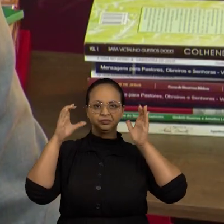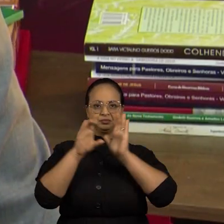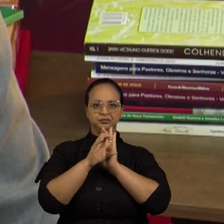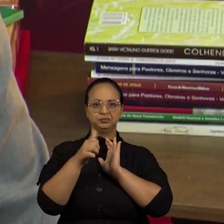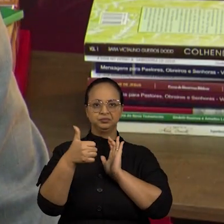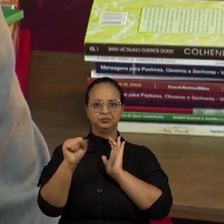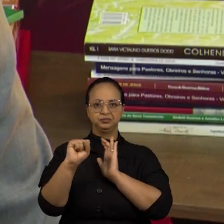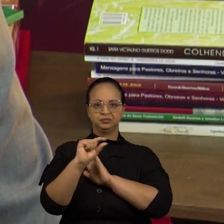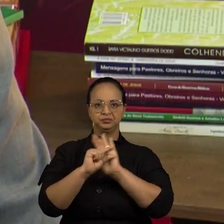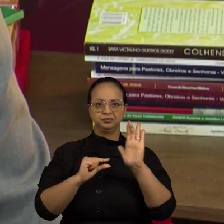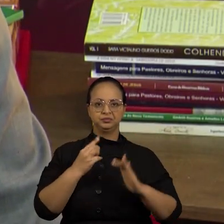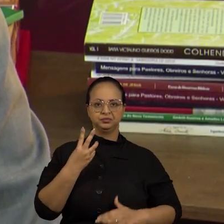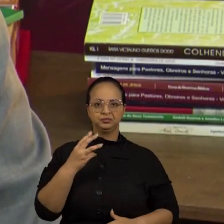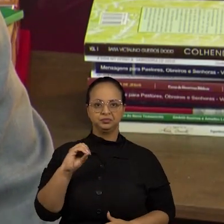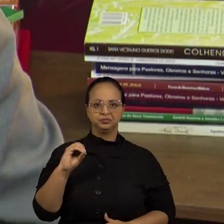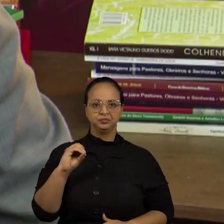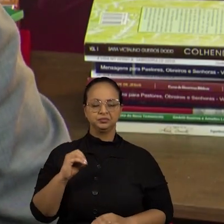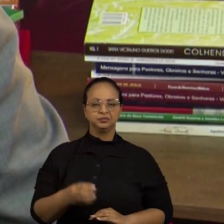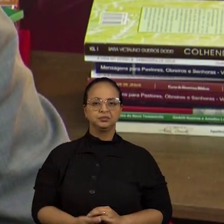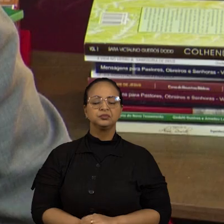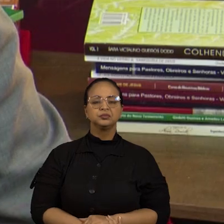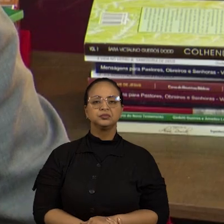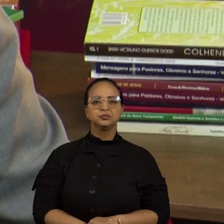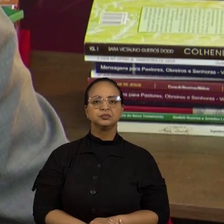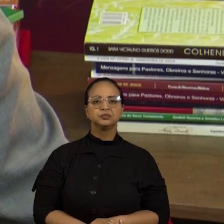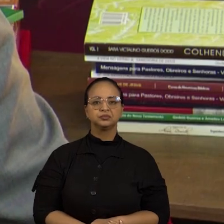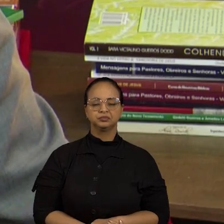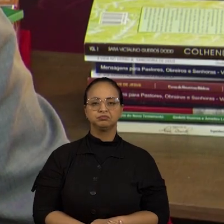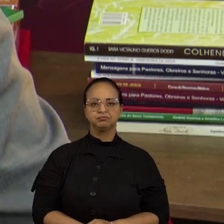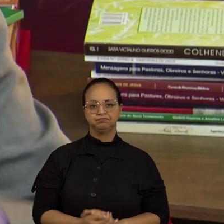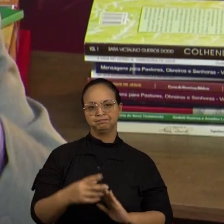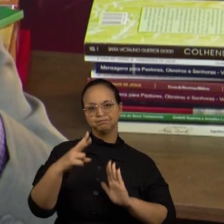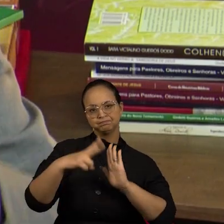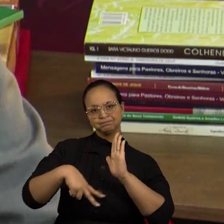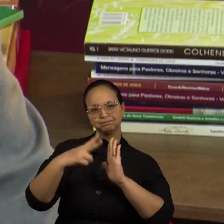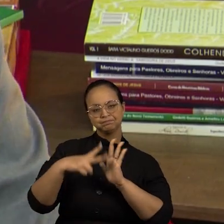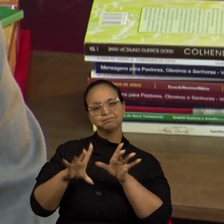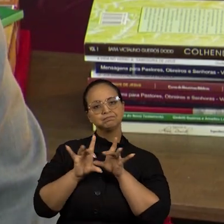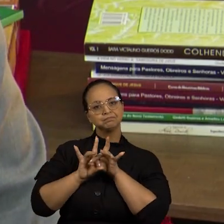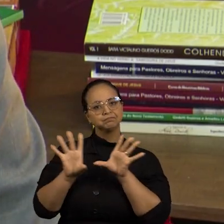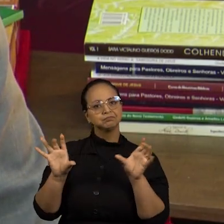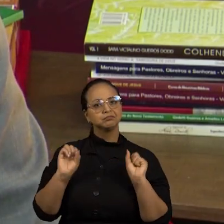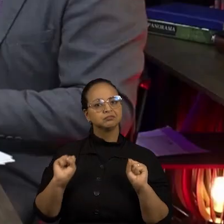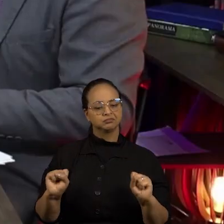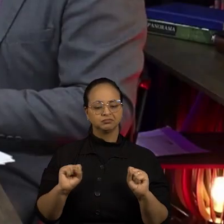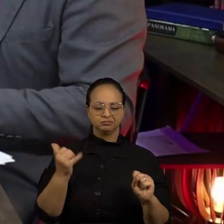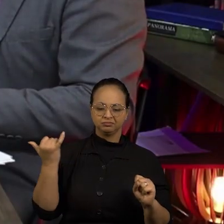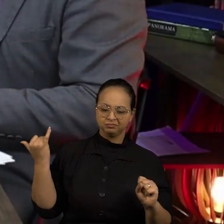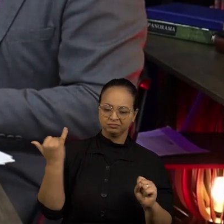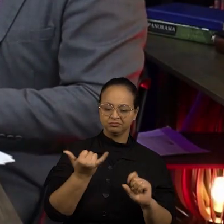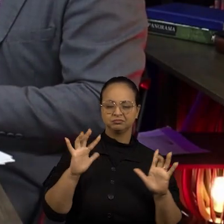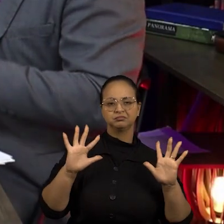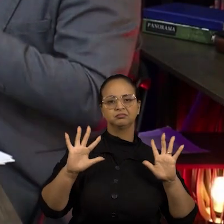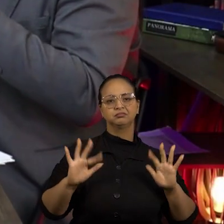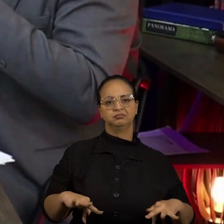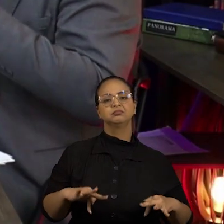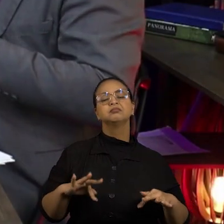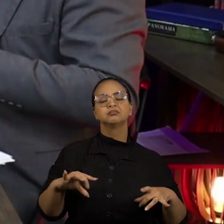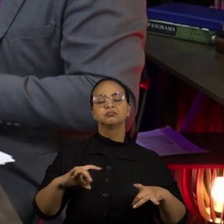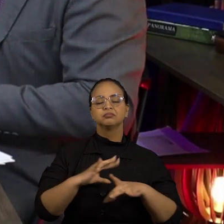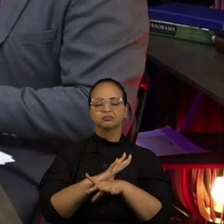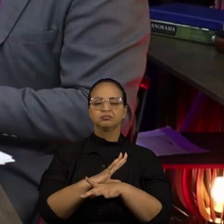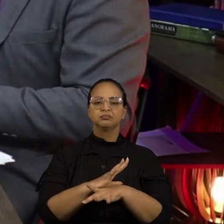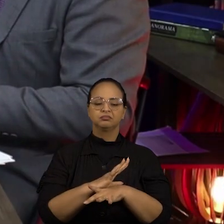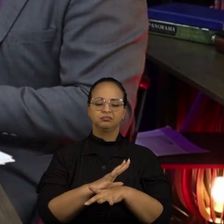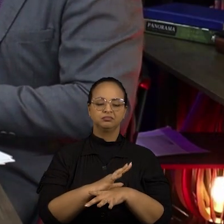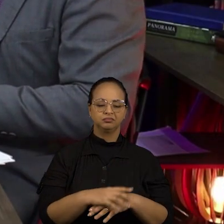30, e pedir até para que o pastor Roberto lesse esse verso e deixasse aqui uma mensagem final para aqueles que estão nos assistindo na